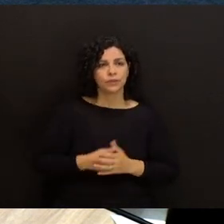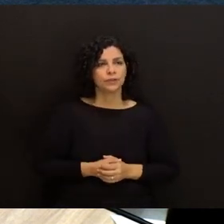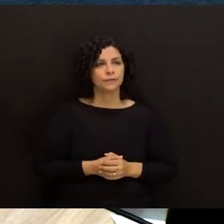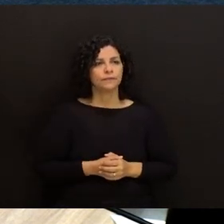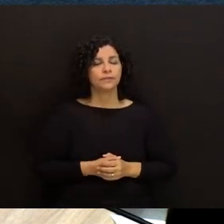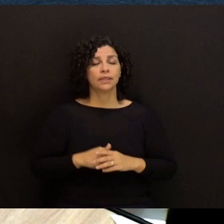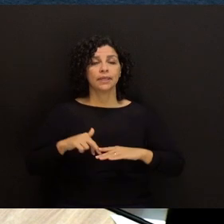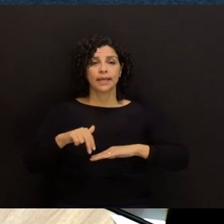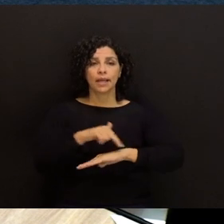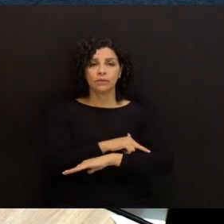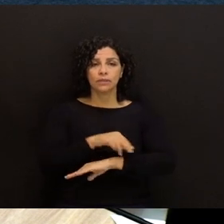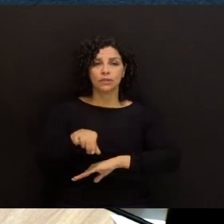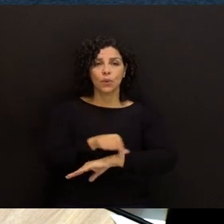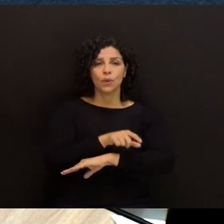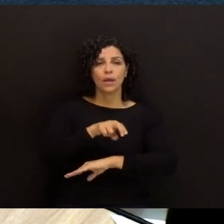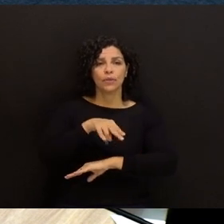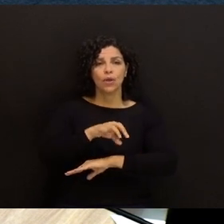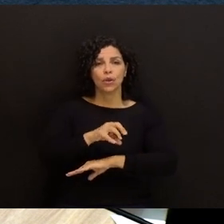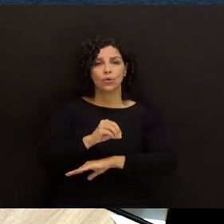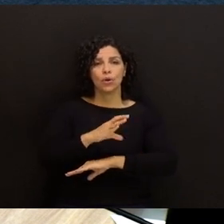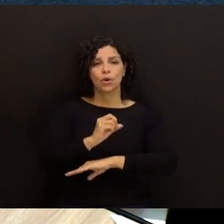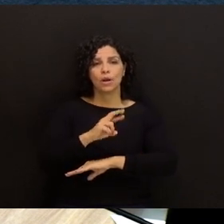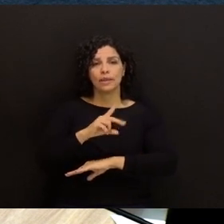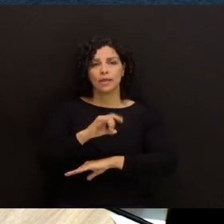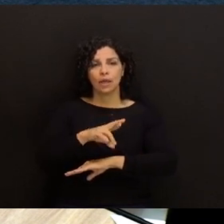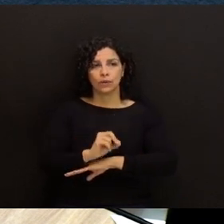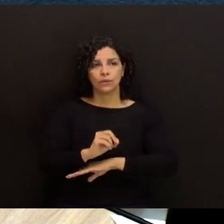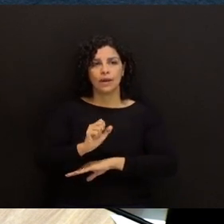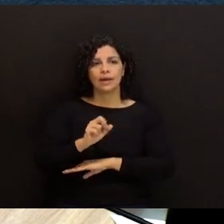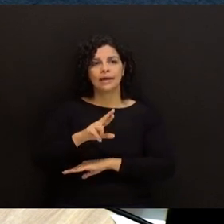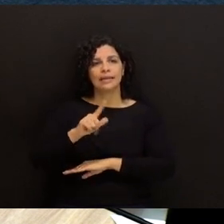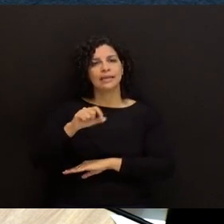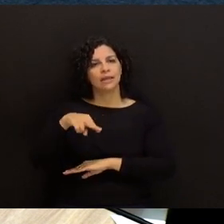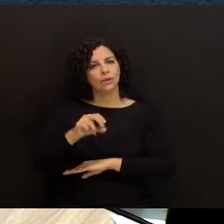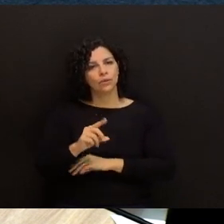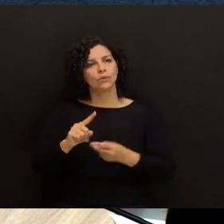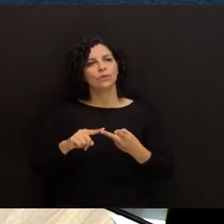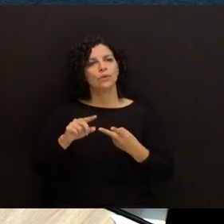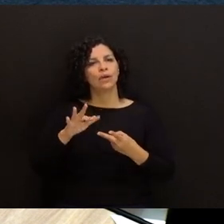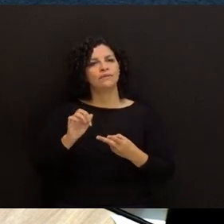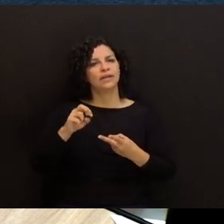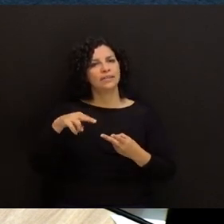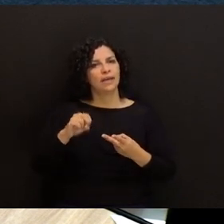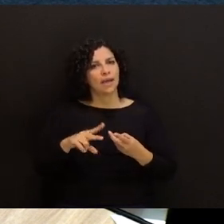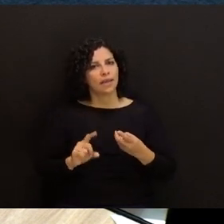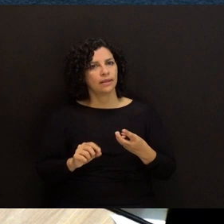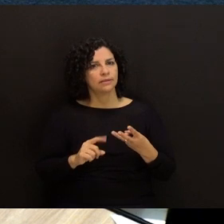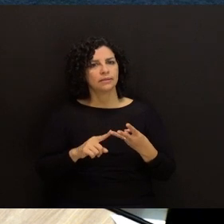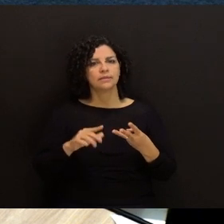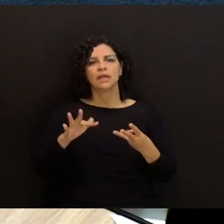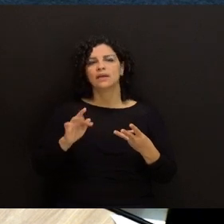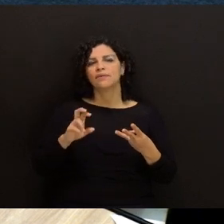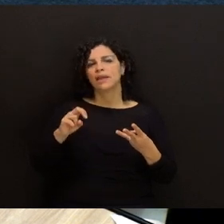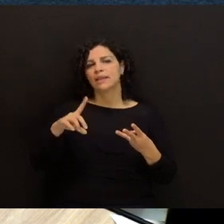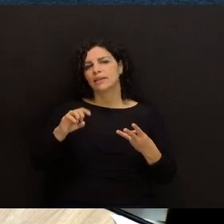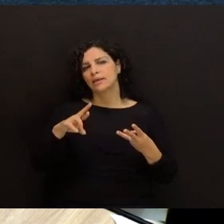calçada e meio fio na Antônio Cordeiro da Rocha Arlindo Bordignon Arlindo Fernandes Frederico